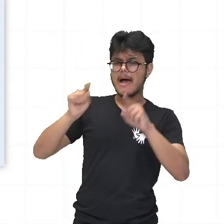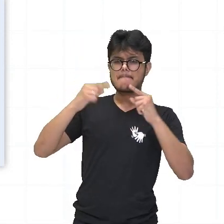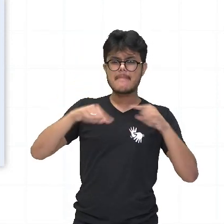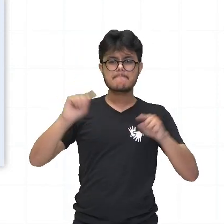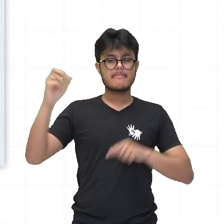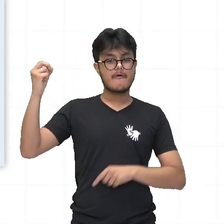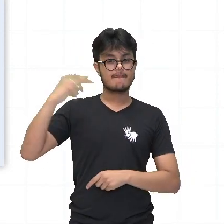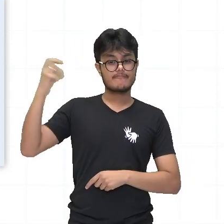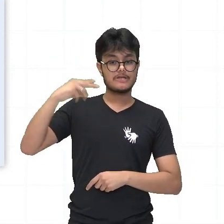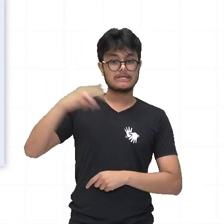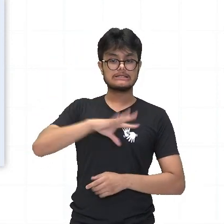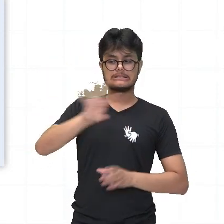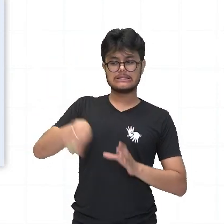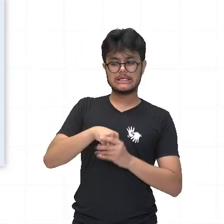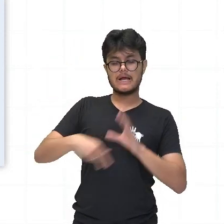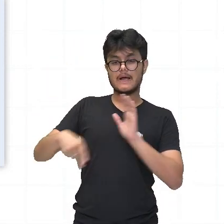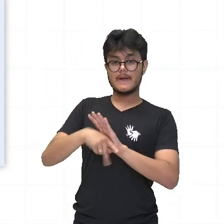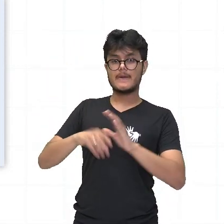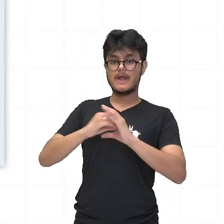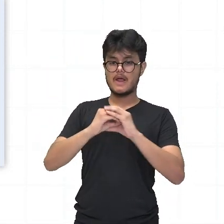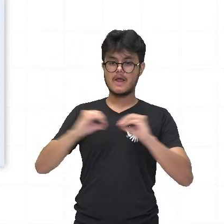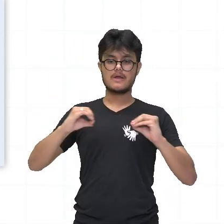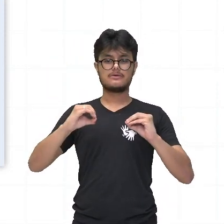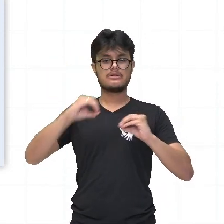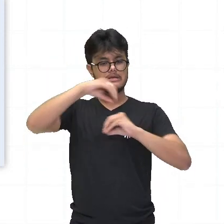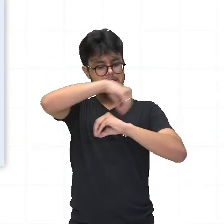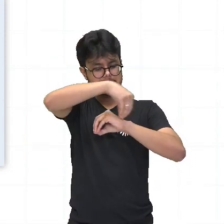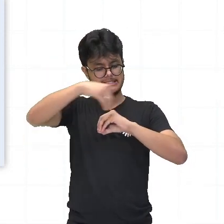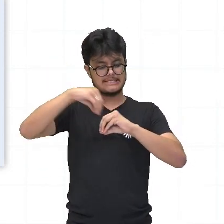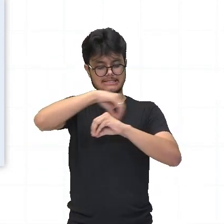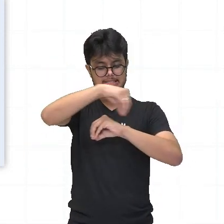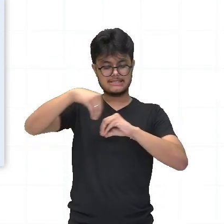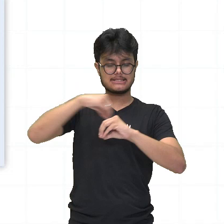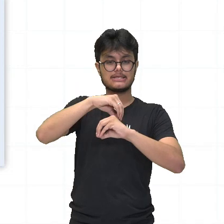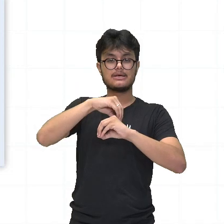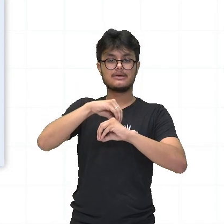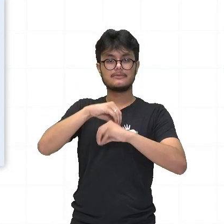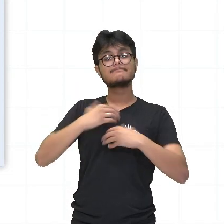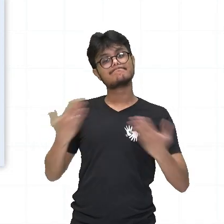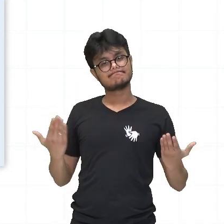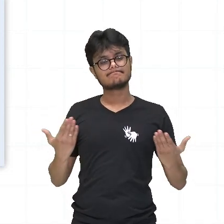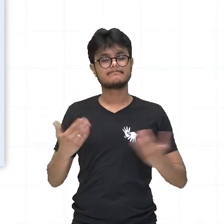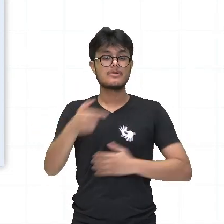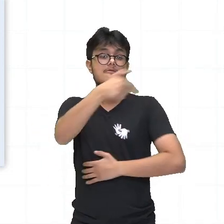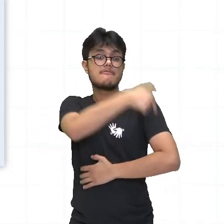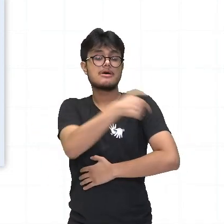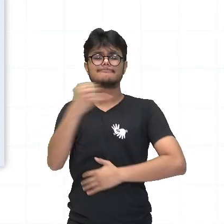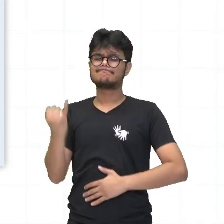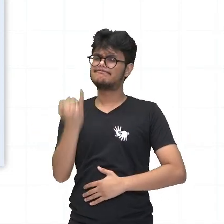gerar uma memória imunológica e também os anticorpos. A vacina ela